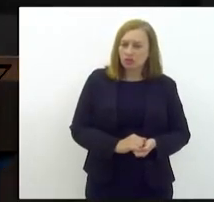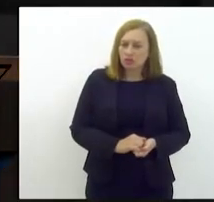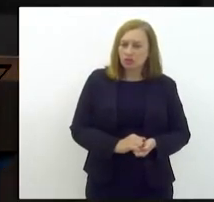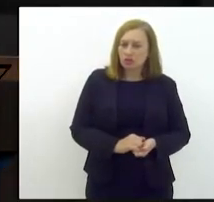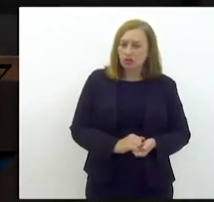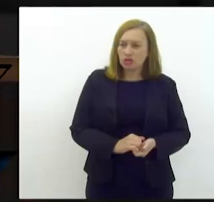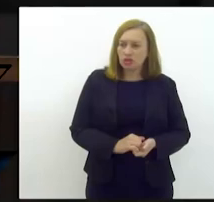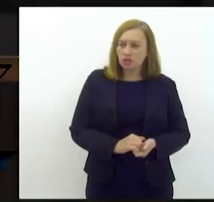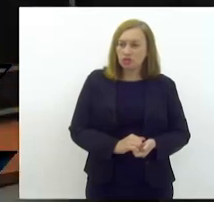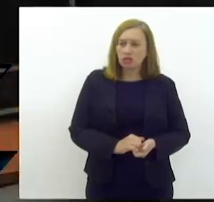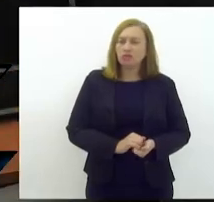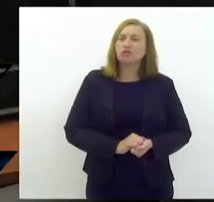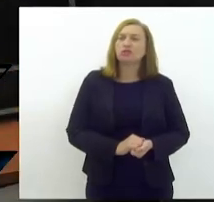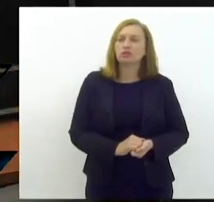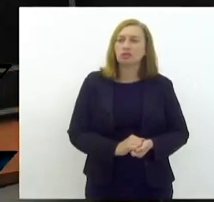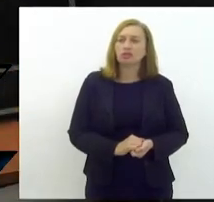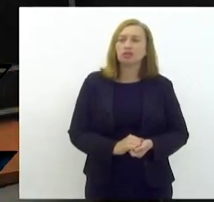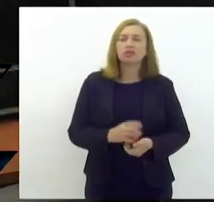minc